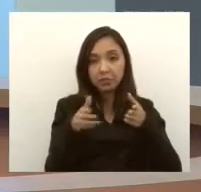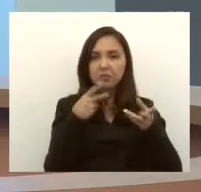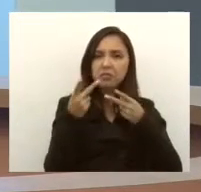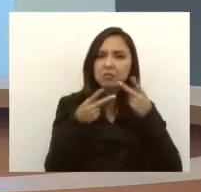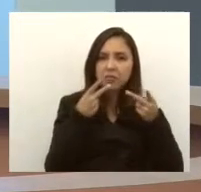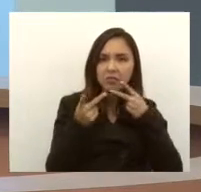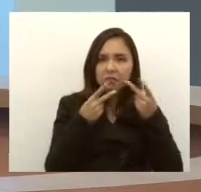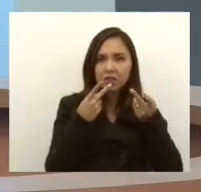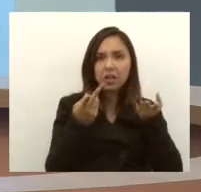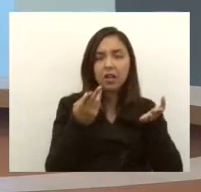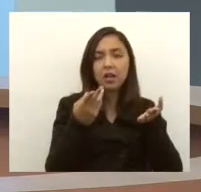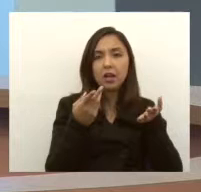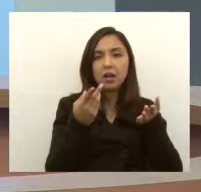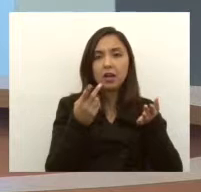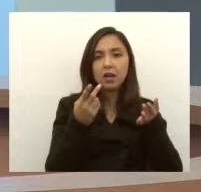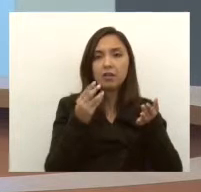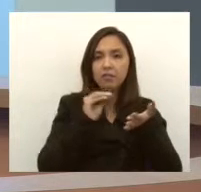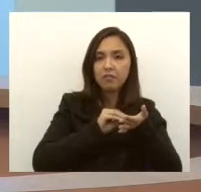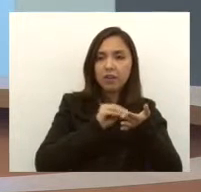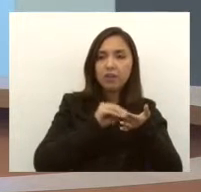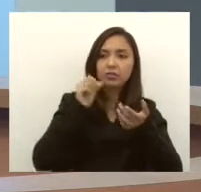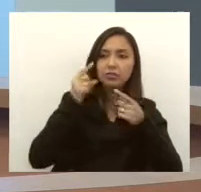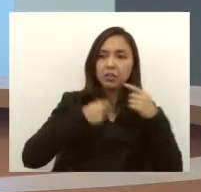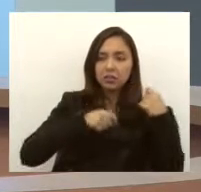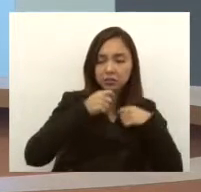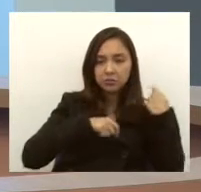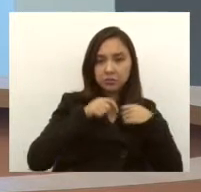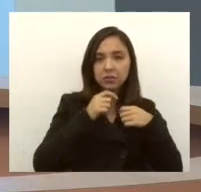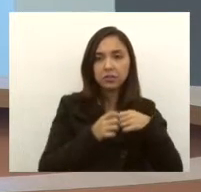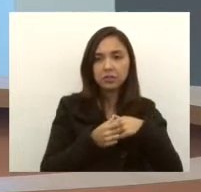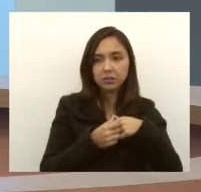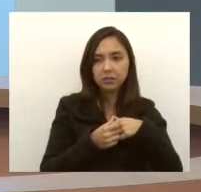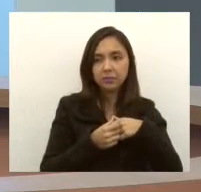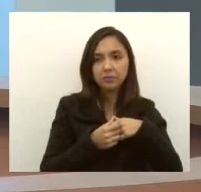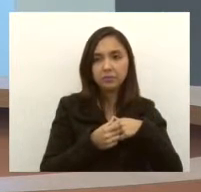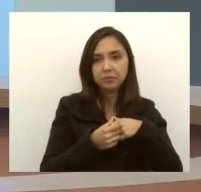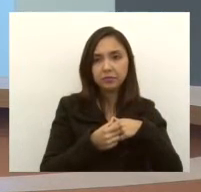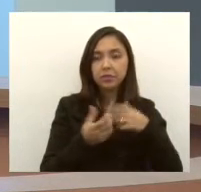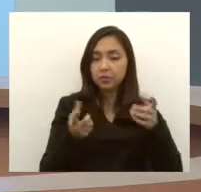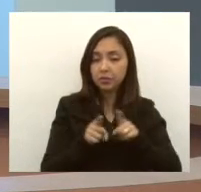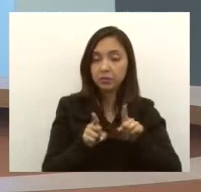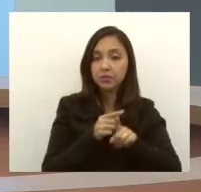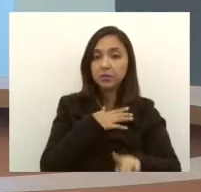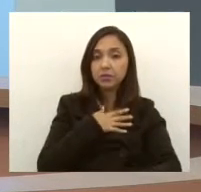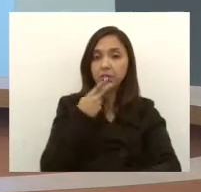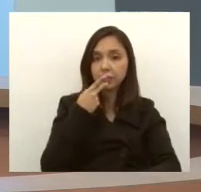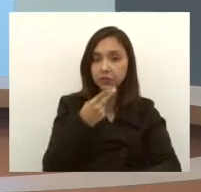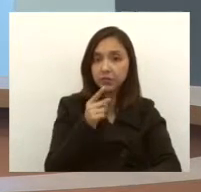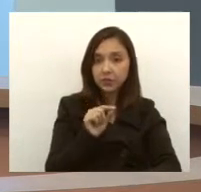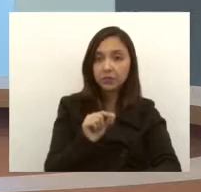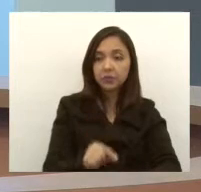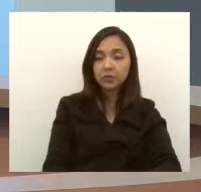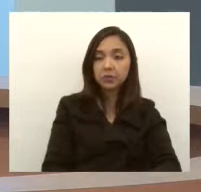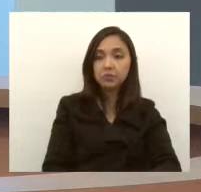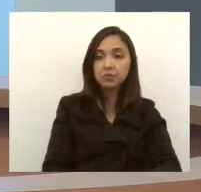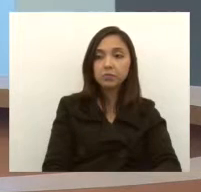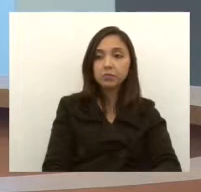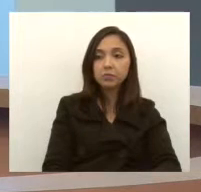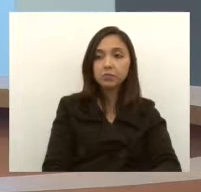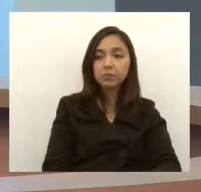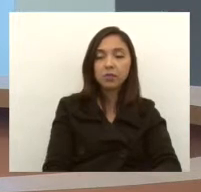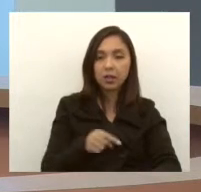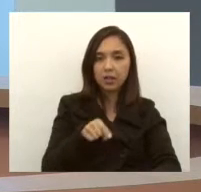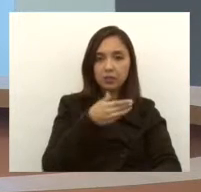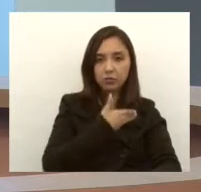falar da péssima administração pública. E gostaria de falar também que os defensores